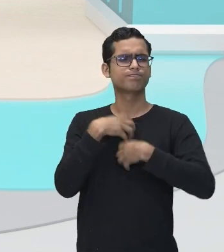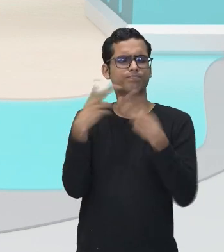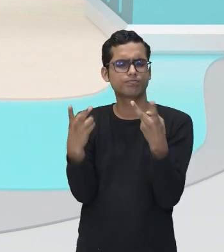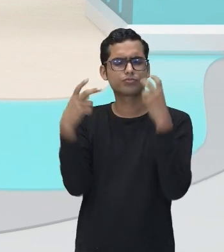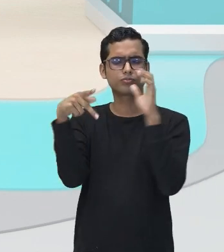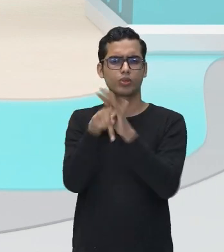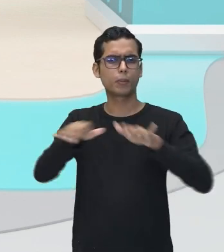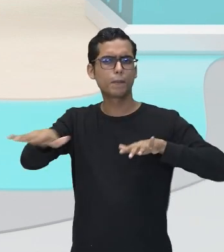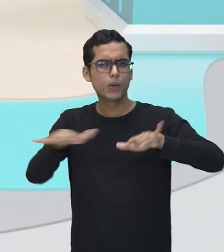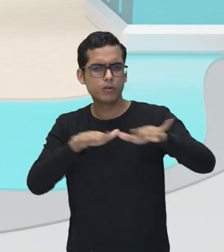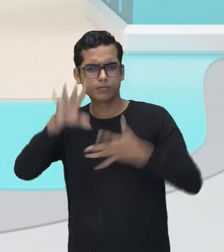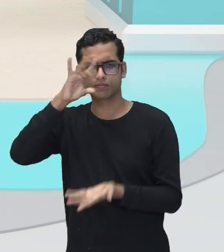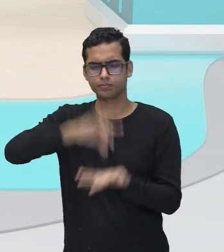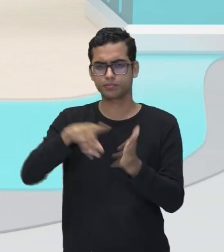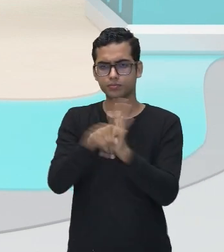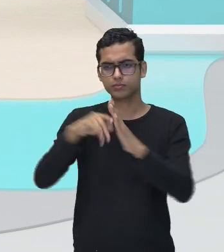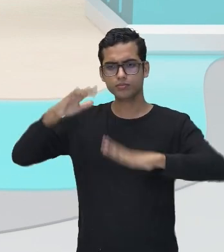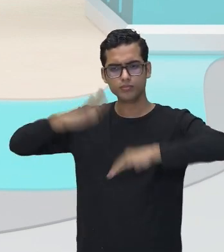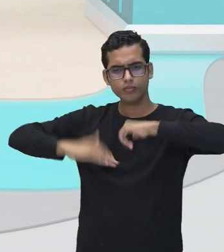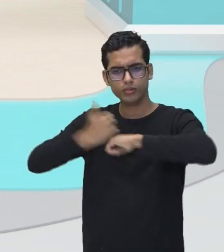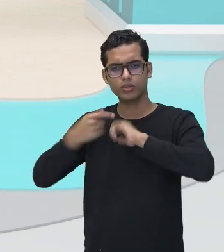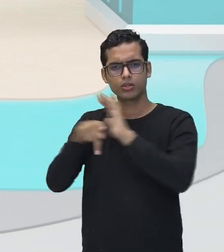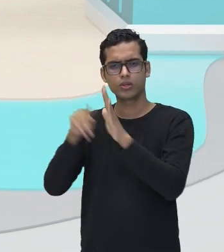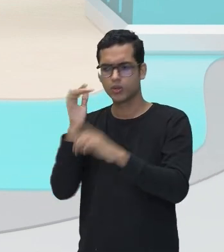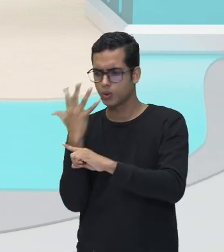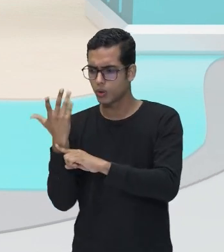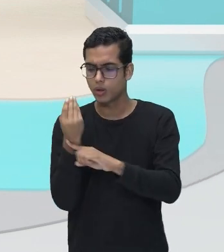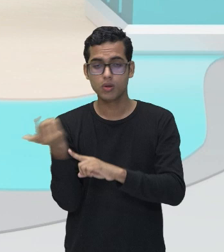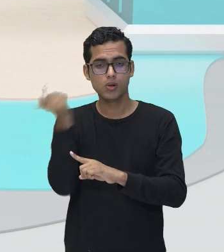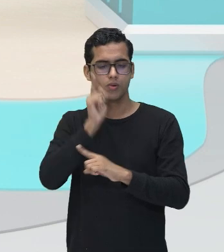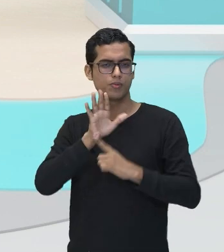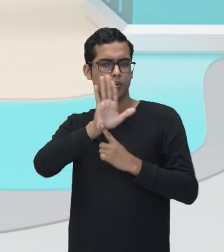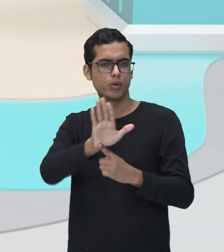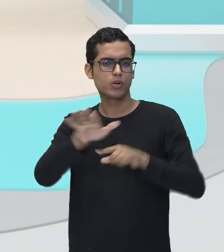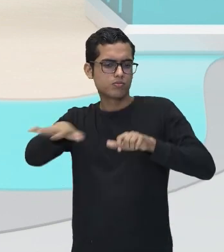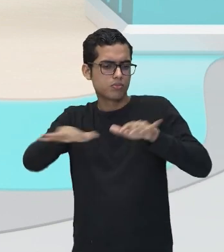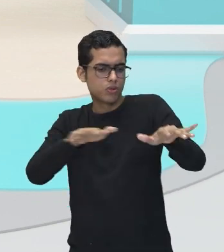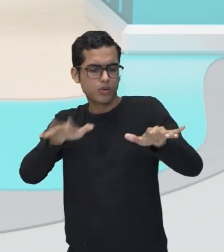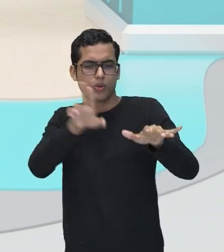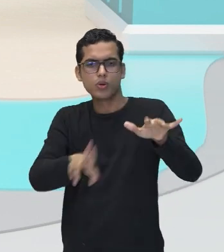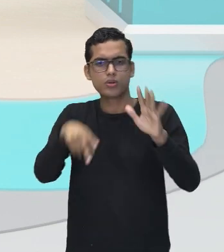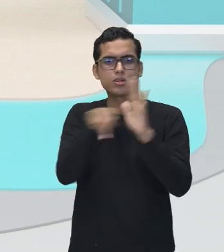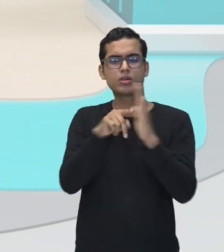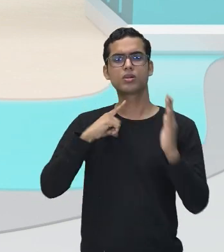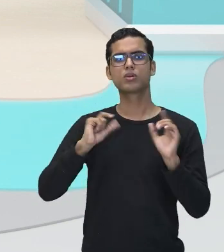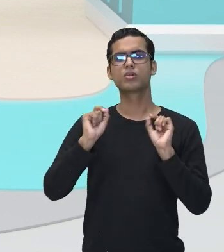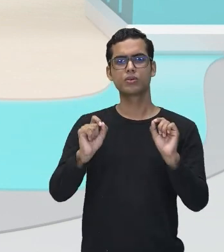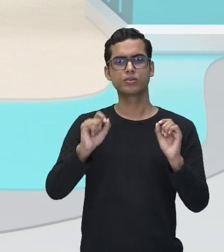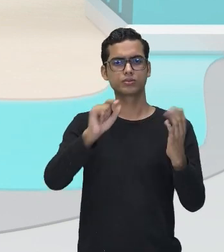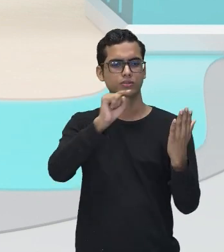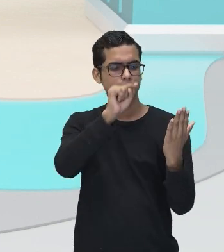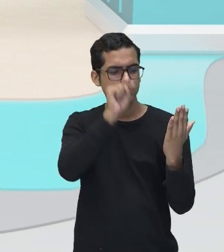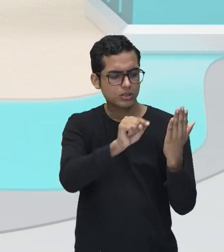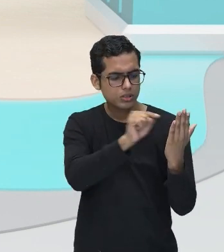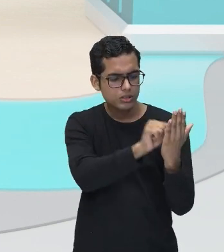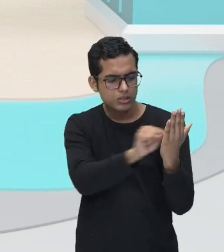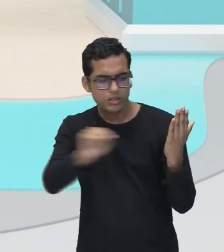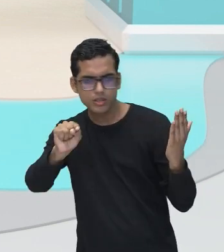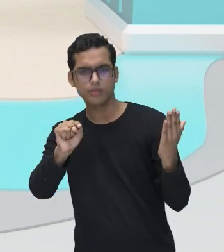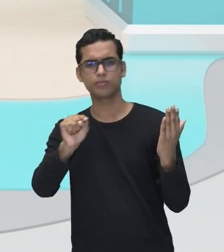artista, ele consegue produzir esses movimentos através de linhas, principalmente